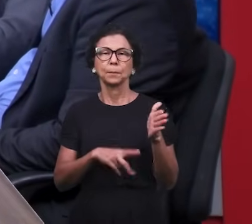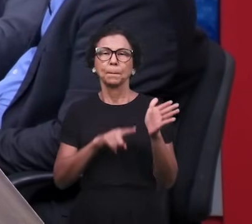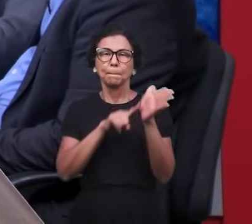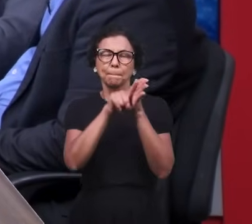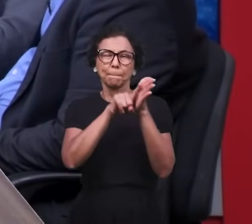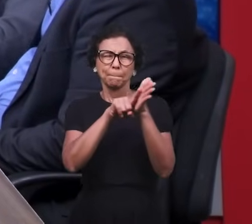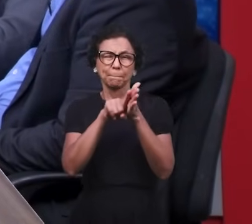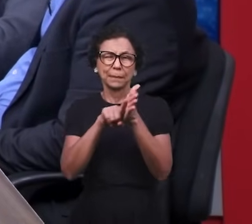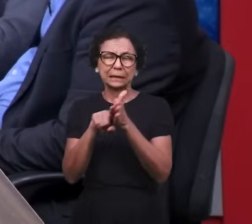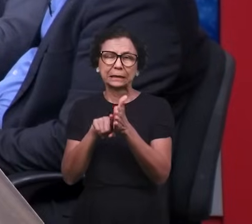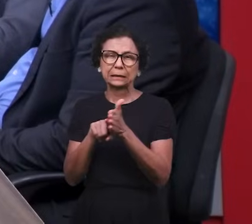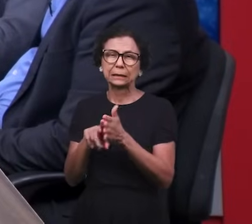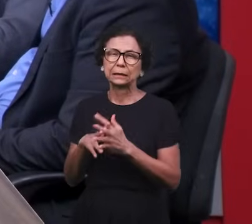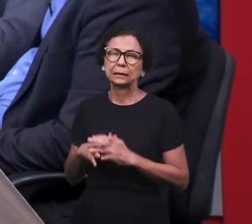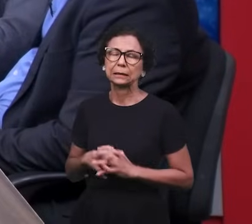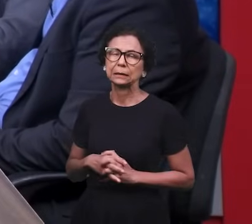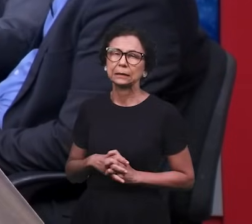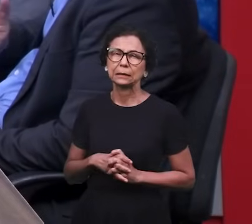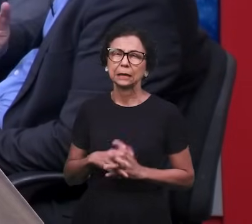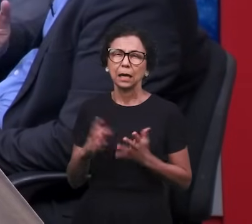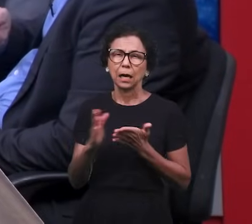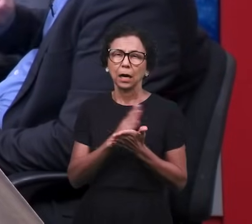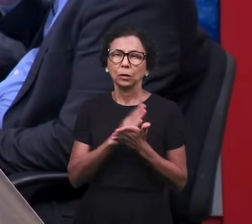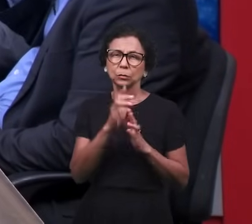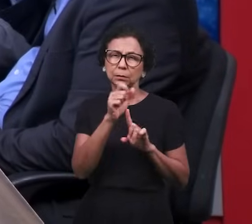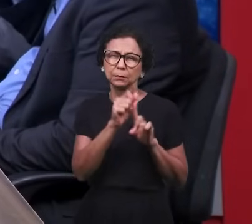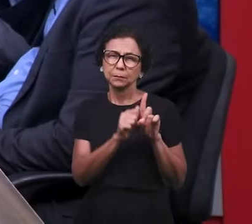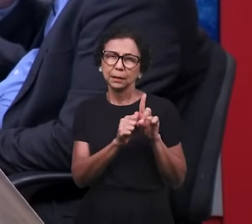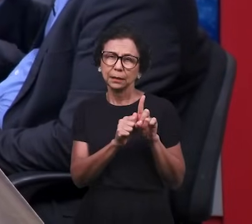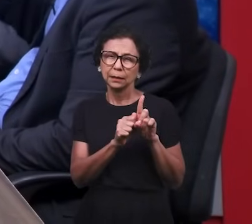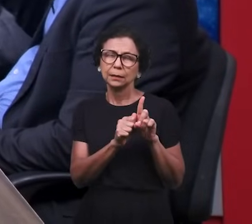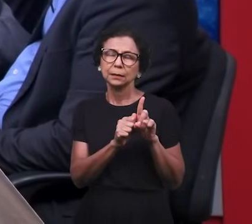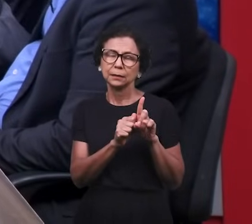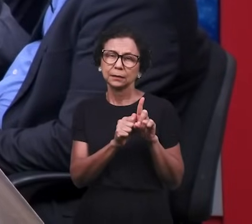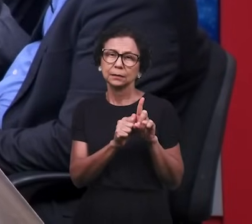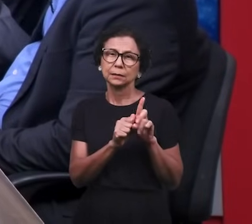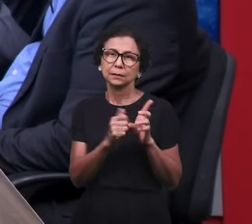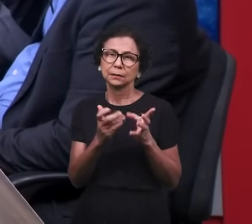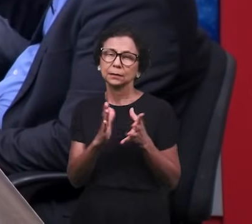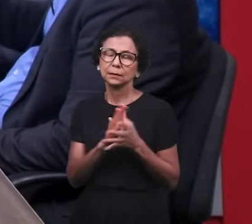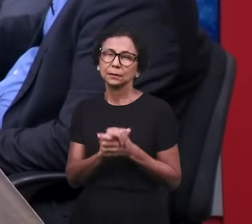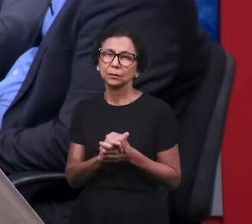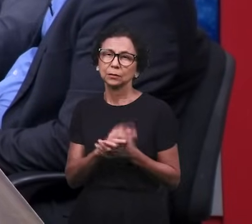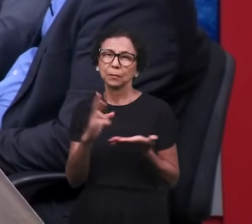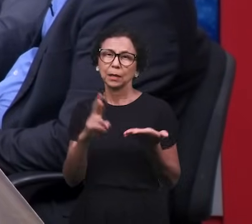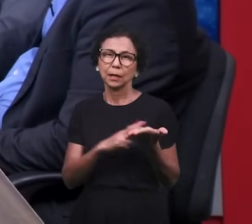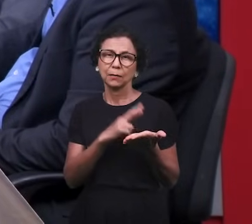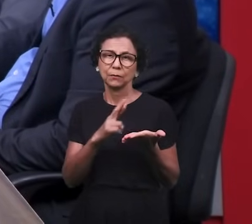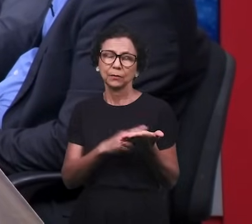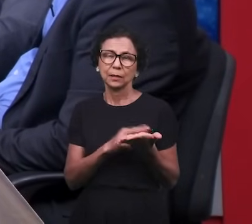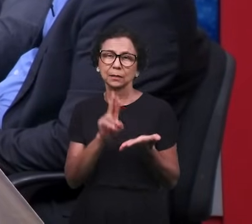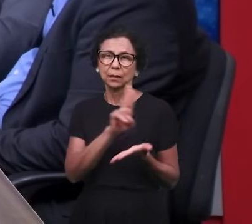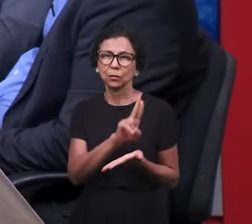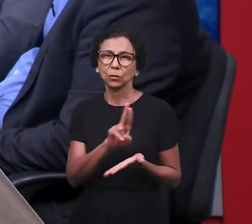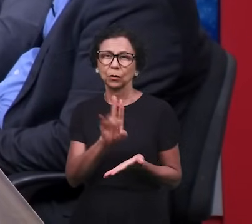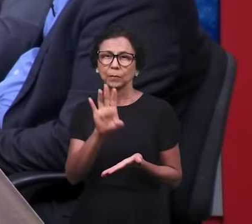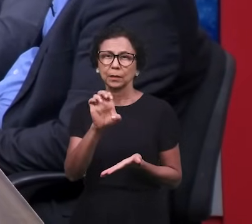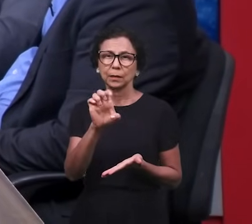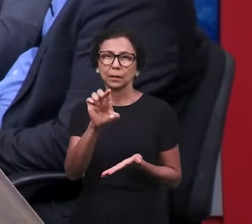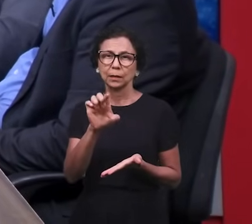irmãos, saiu agora há poucos meses, né? A fonte aqui é Revista Exame,